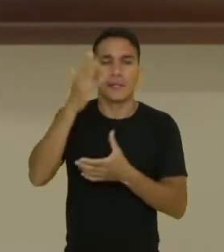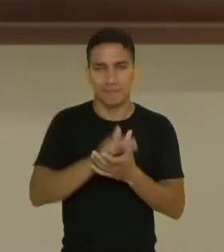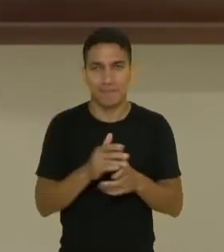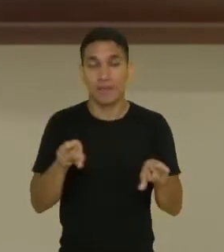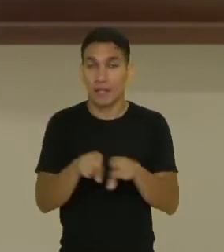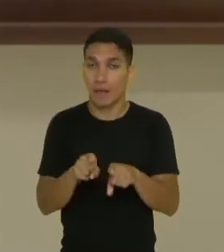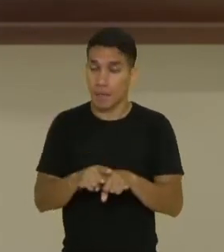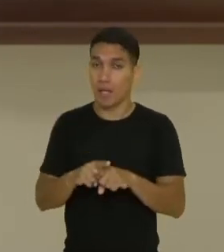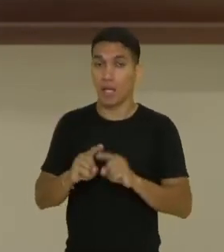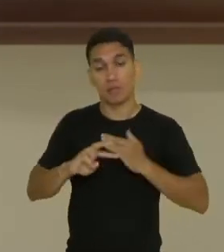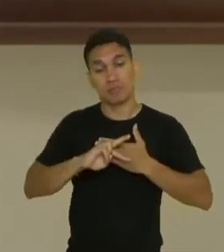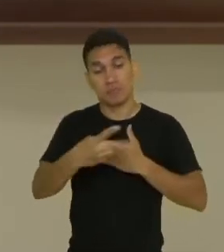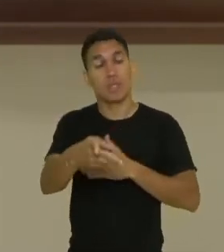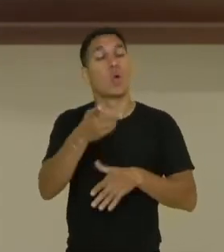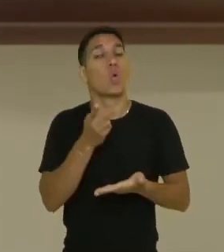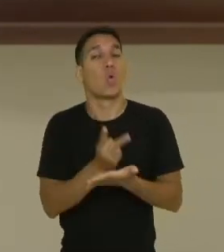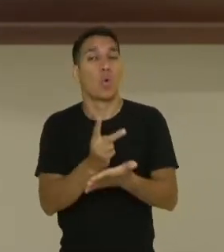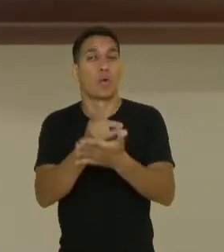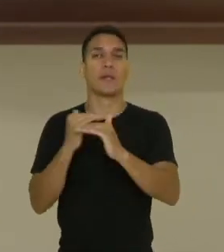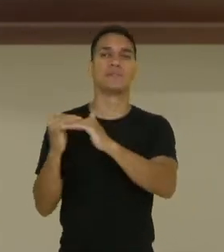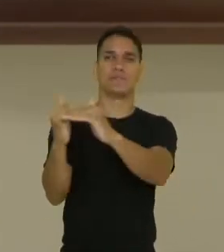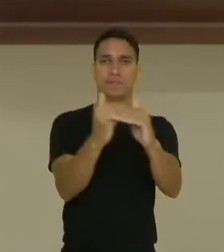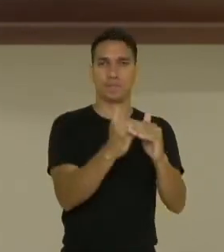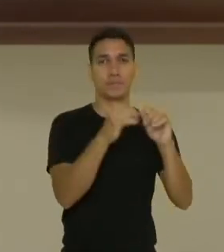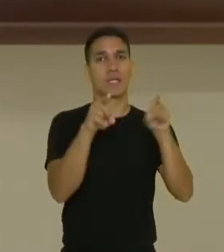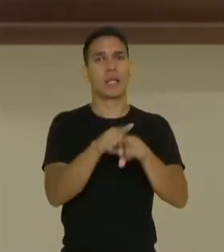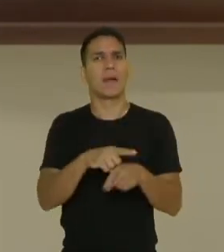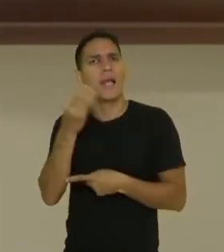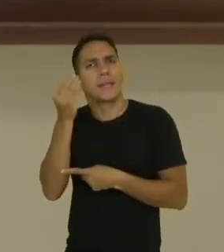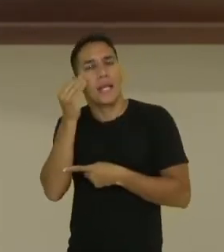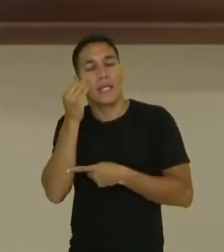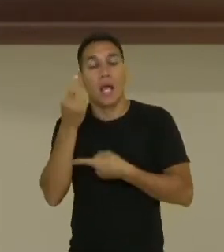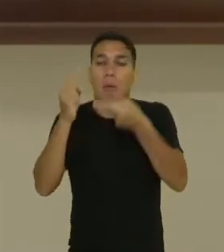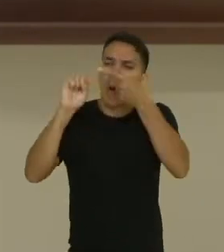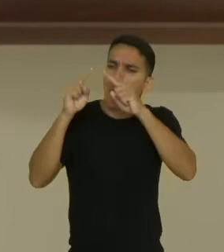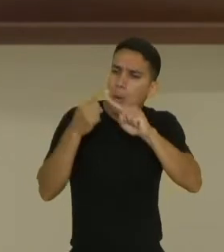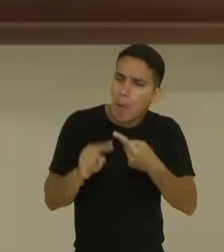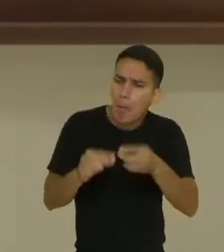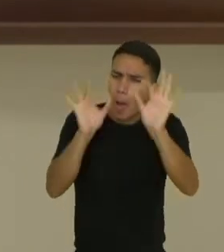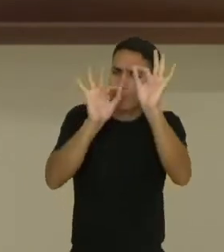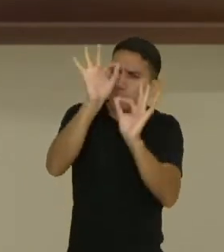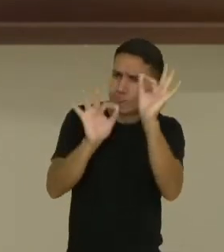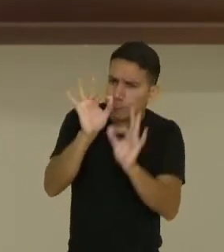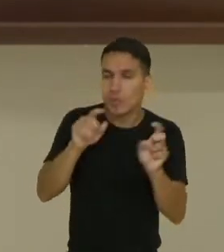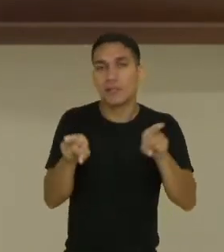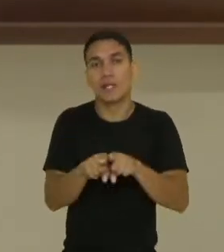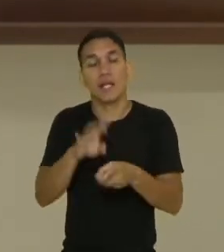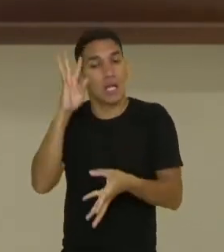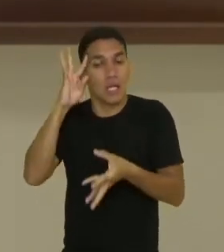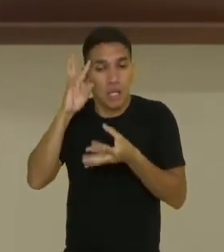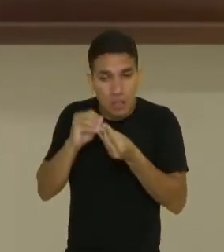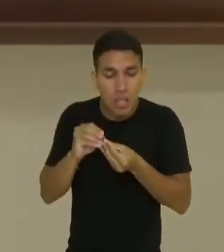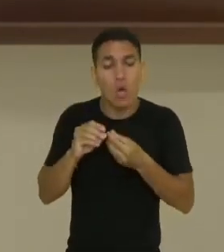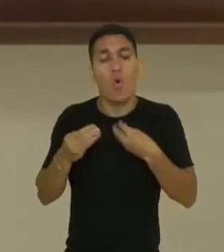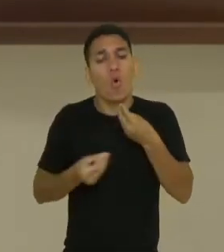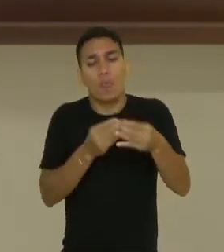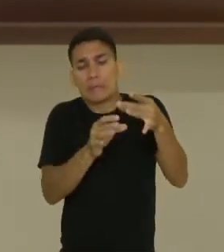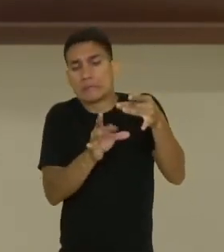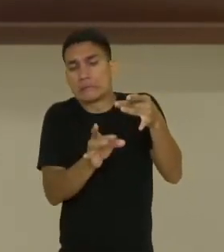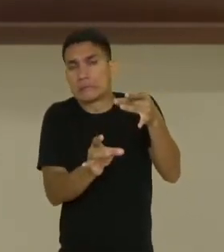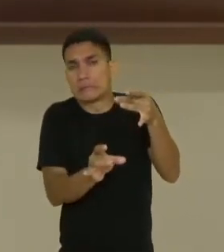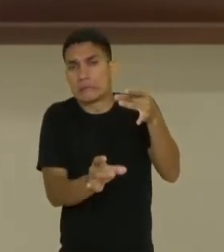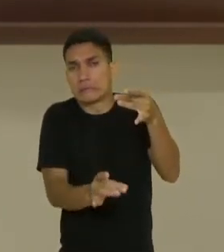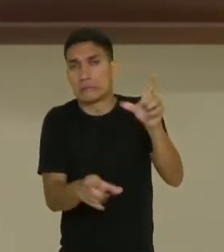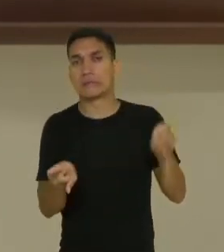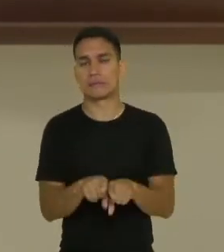né? Ela tem tendência a sistematizar, entender a complexidade dos problemas e responder